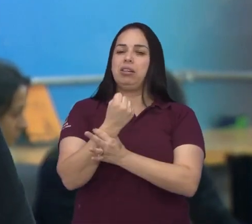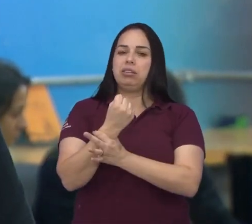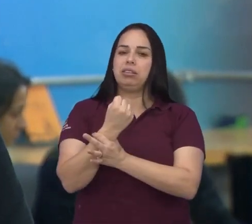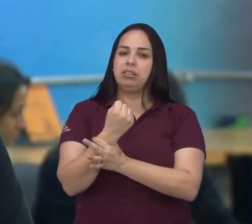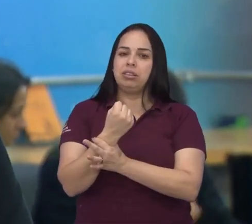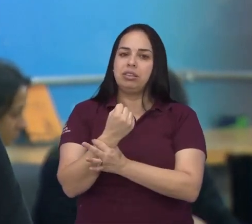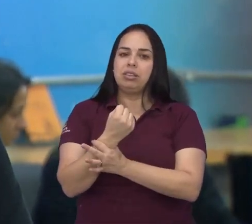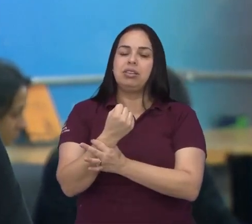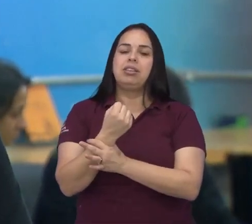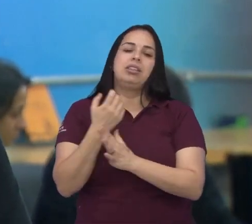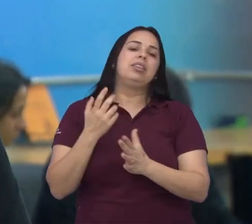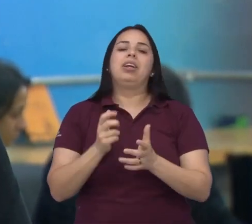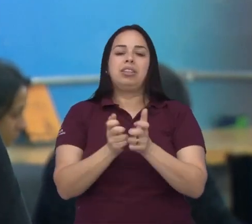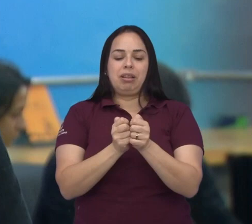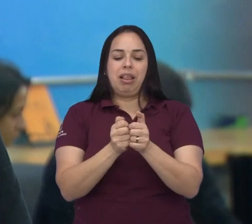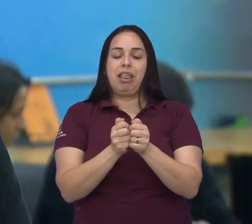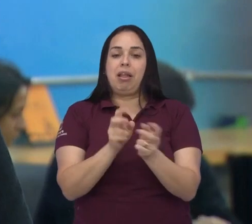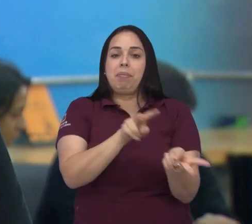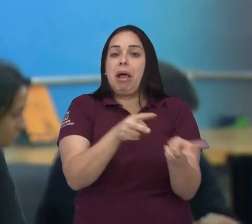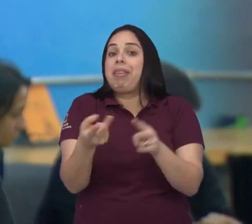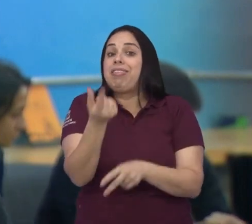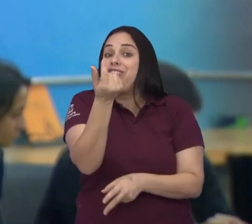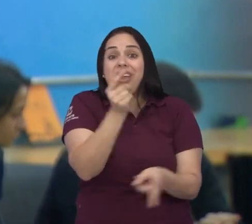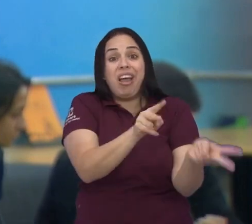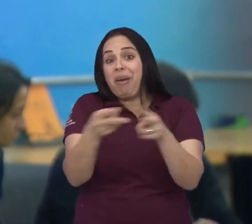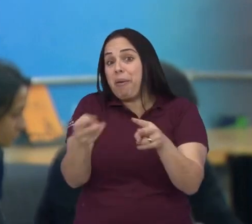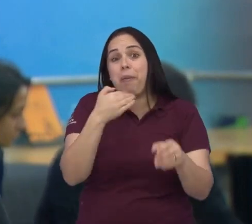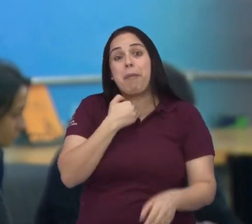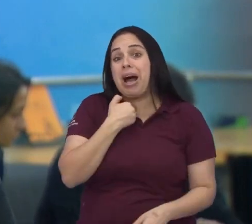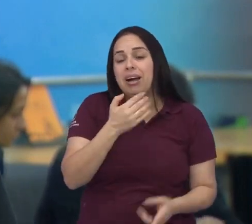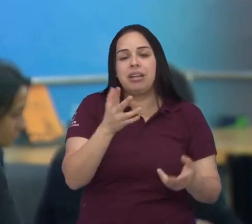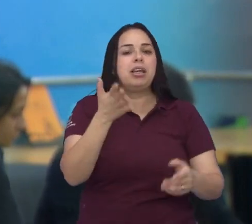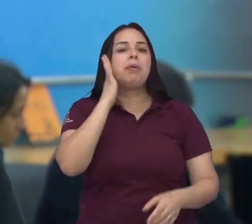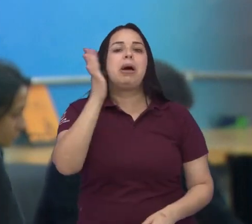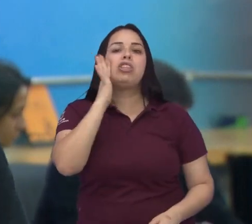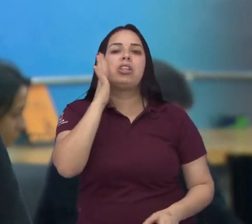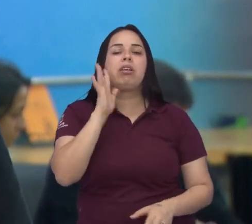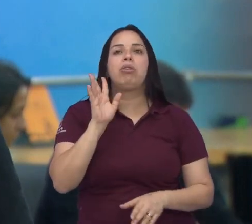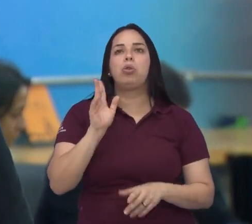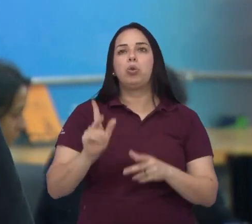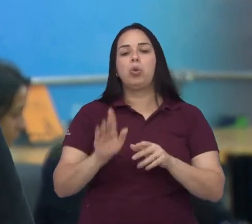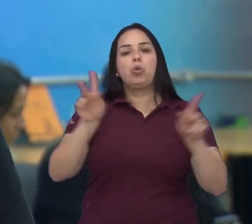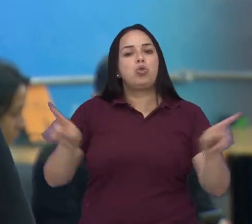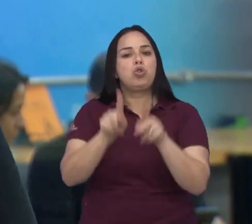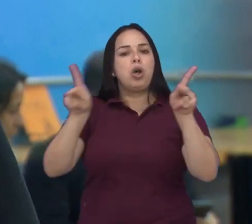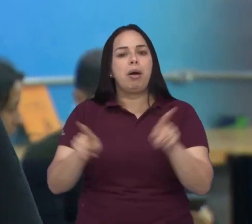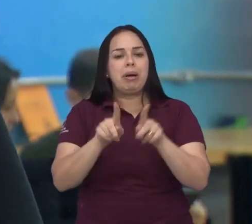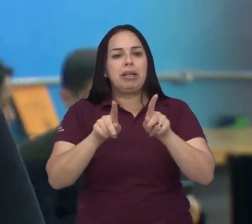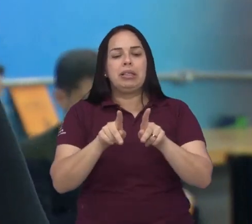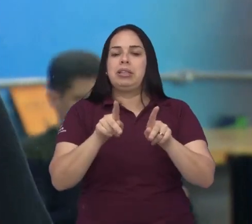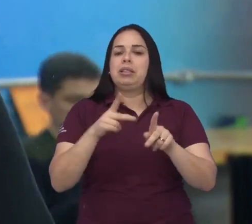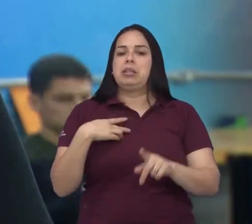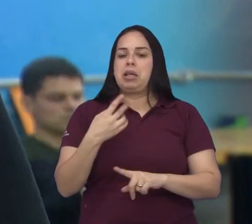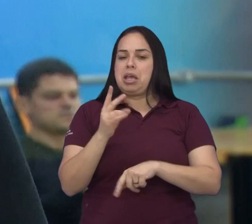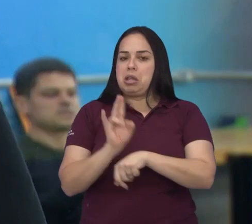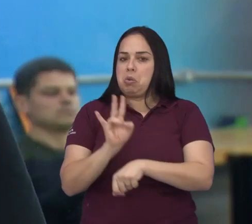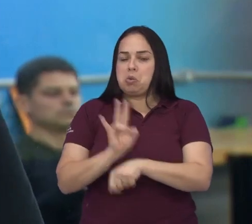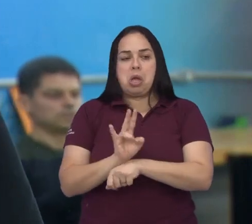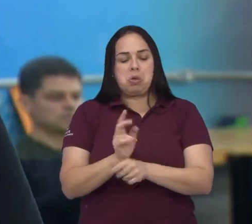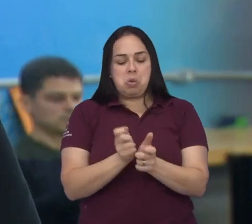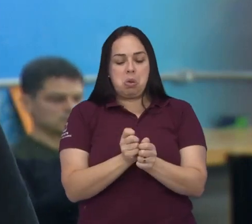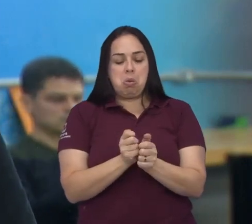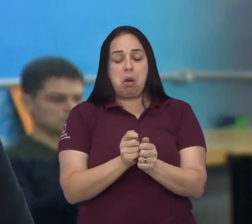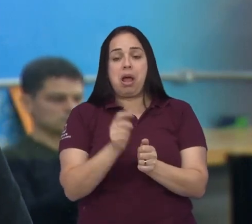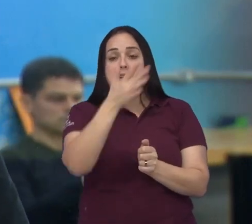a gente começa a fazer, inclusive, transações financeiras. Então, imagina você num shopping center com centenas de